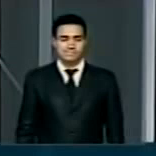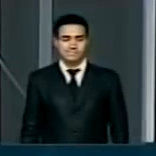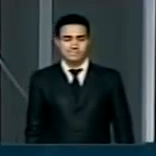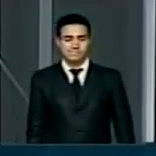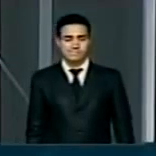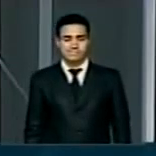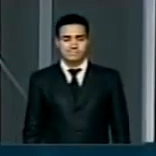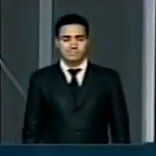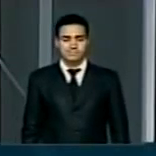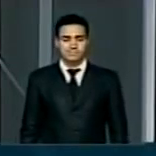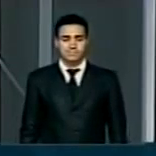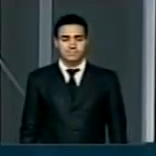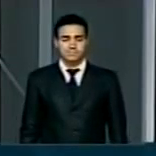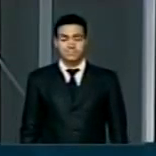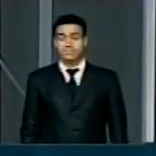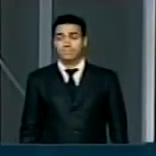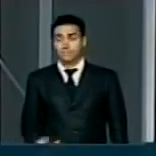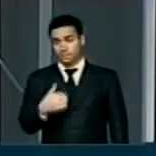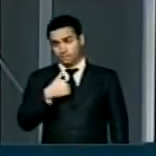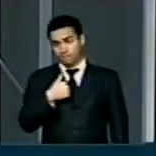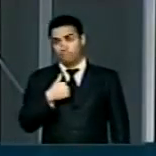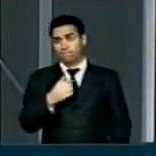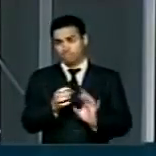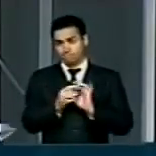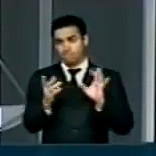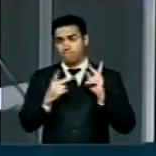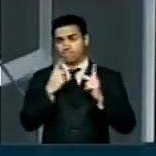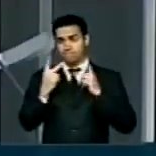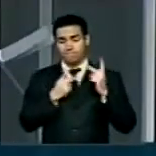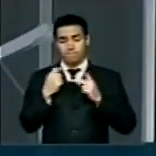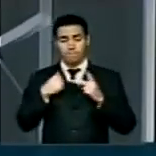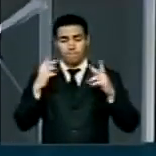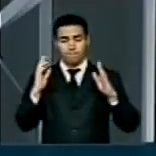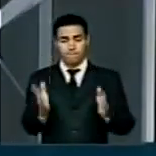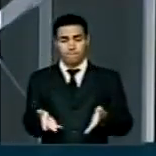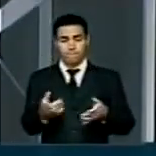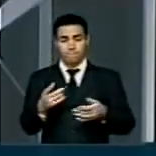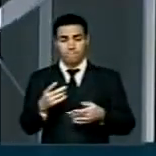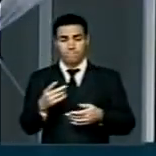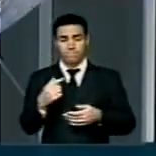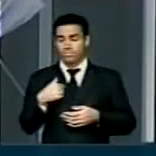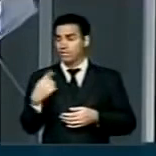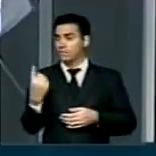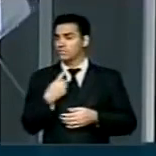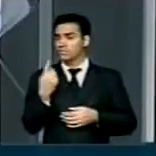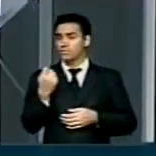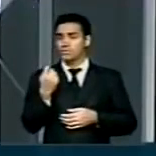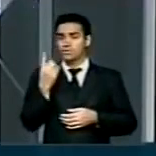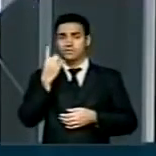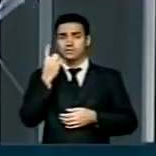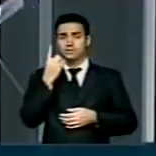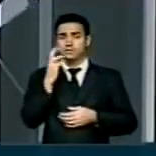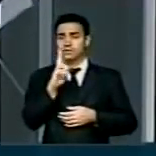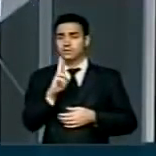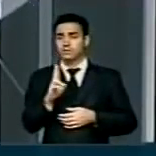Excelência, se me permite, Vossa Excelência, nós somos poucos deputados